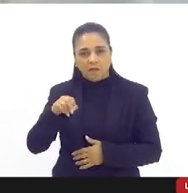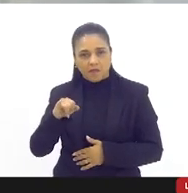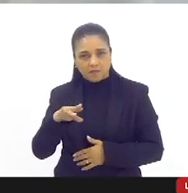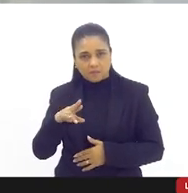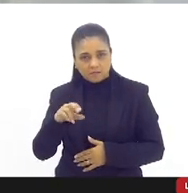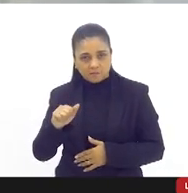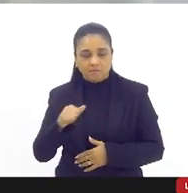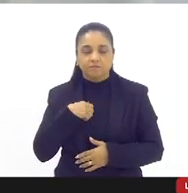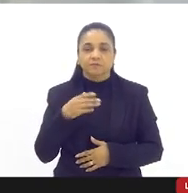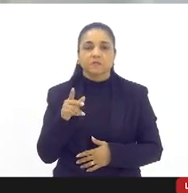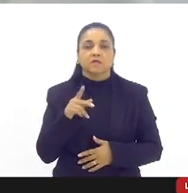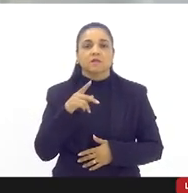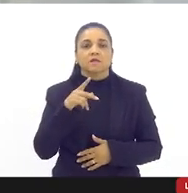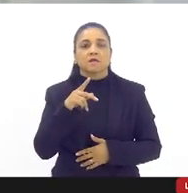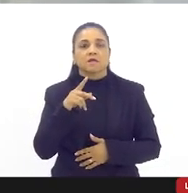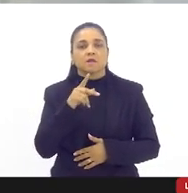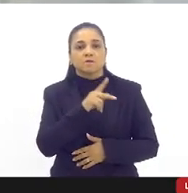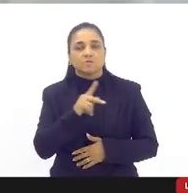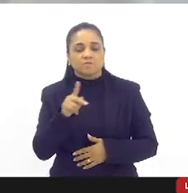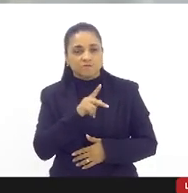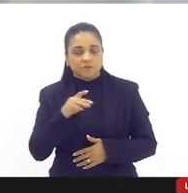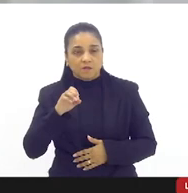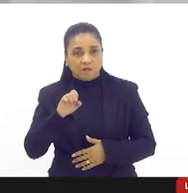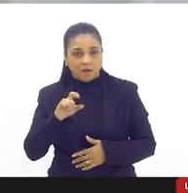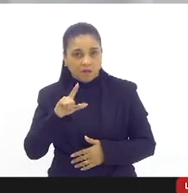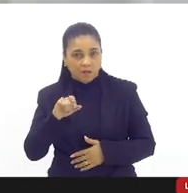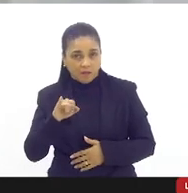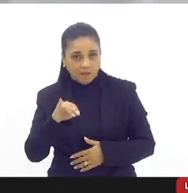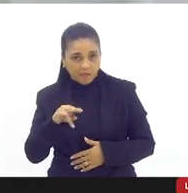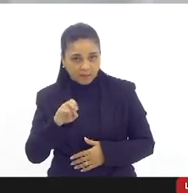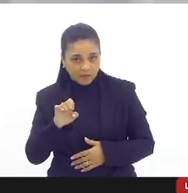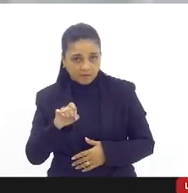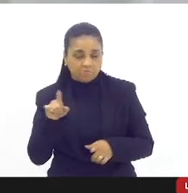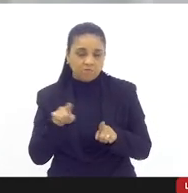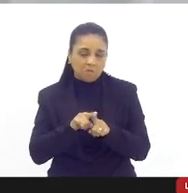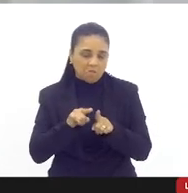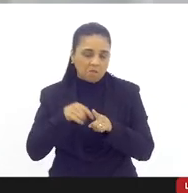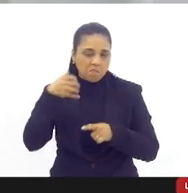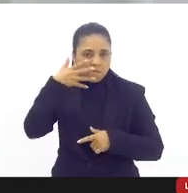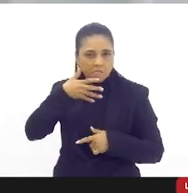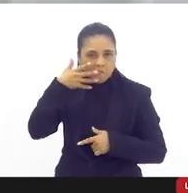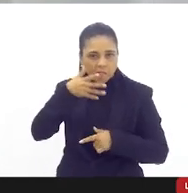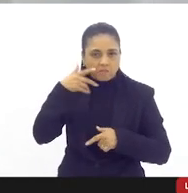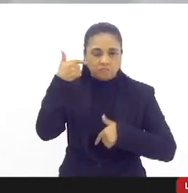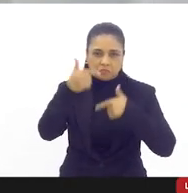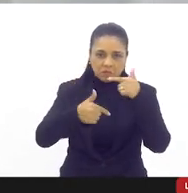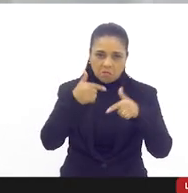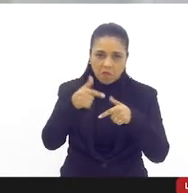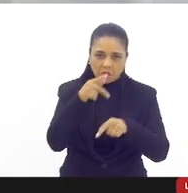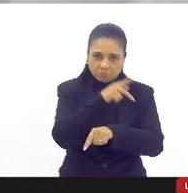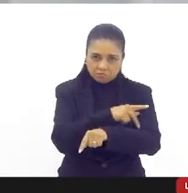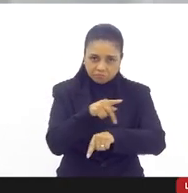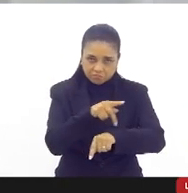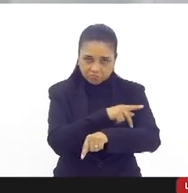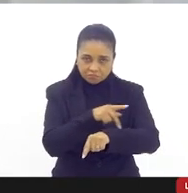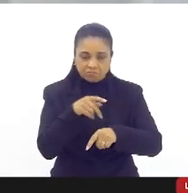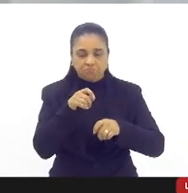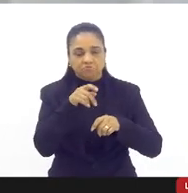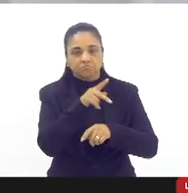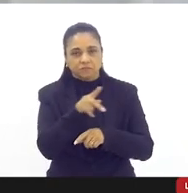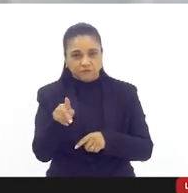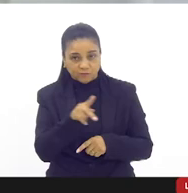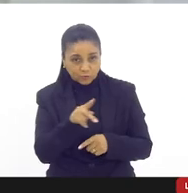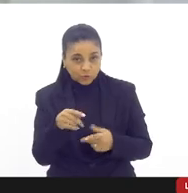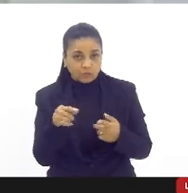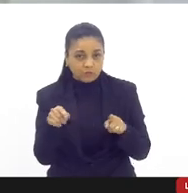Elaine Barbosa da Silva que fez um relato muito bonito sobre o trabalho magistério e eu vejo aqui também na mesa